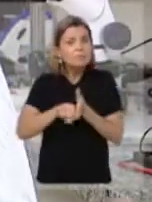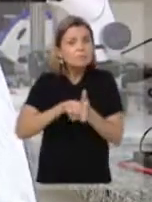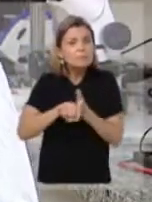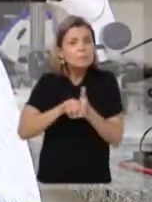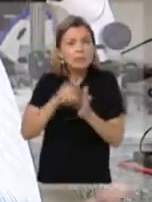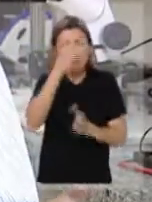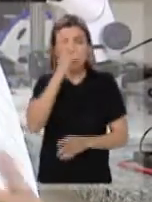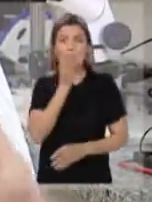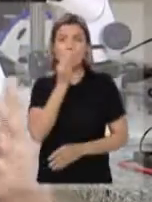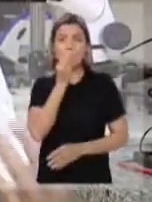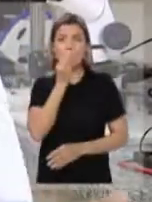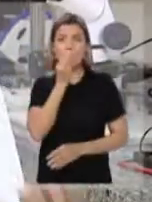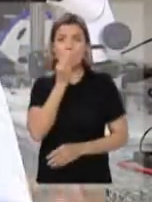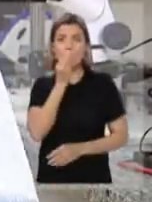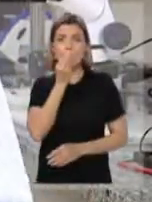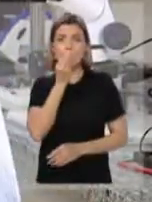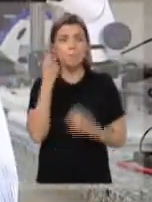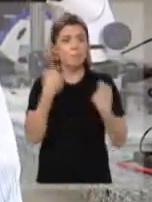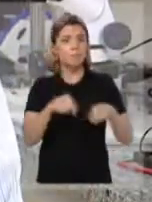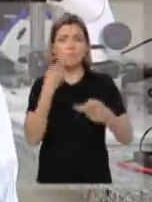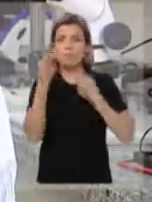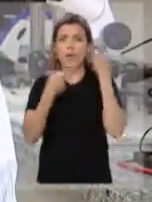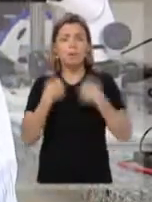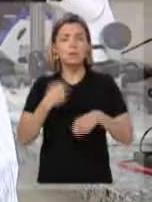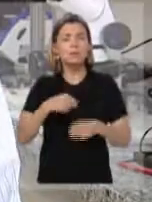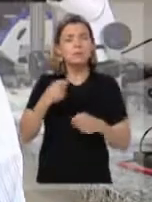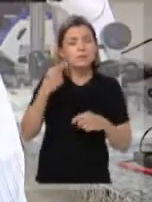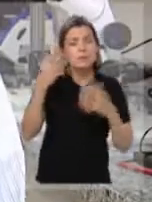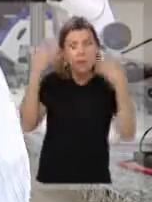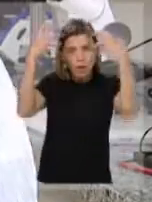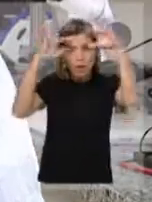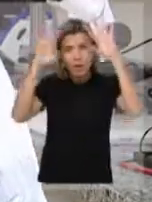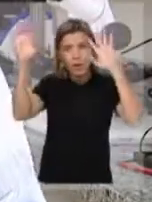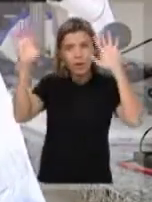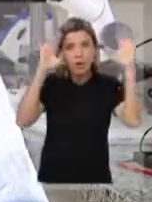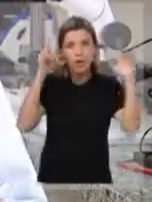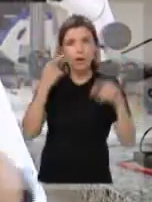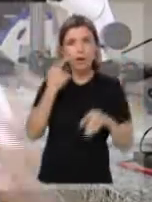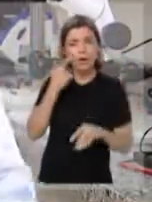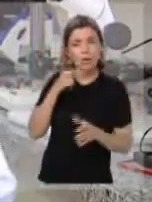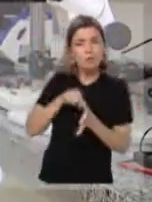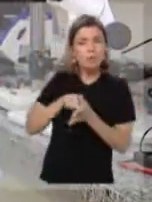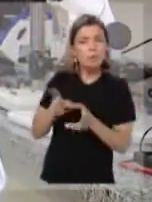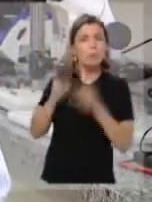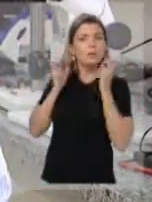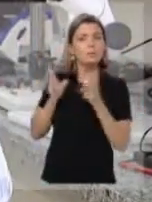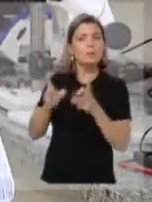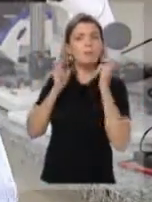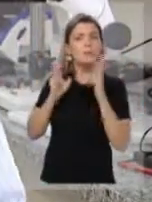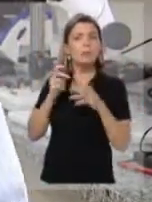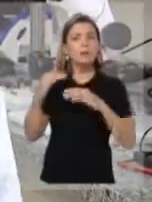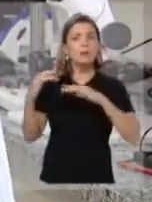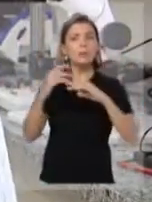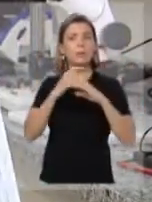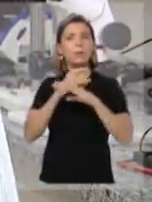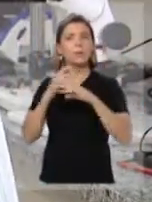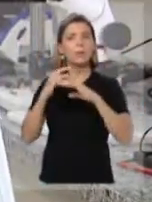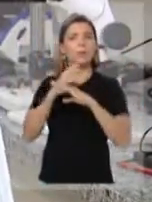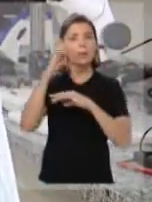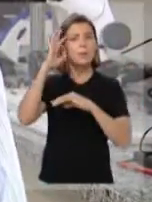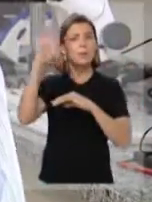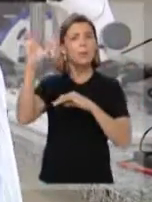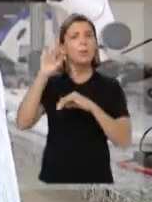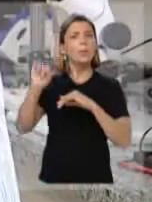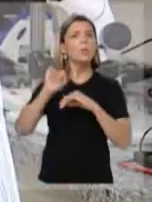suficientemente grande número de neurônios e pudermos decodificar de fato como os pensamentos